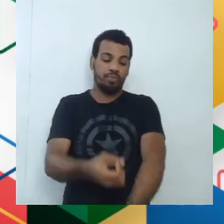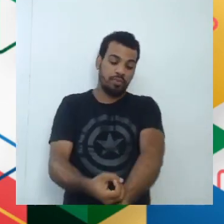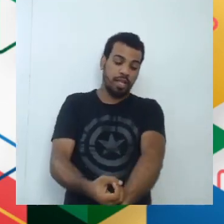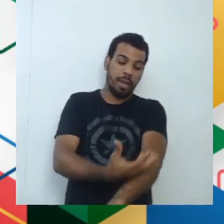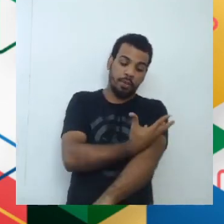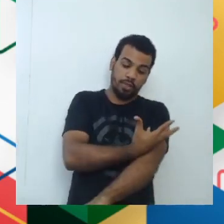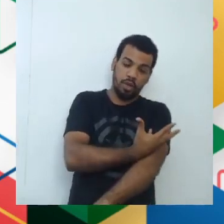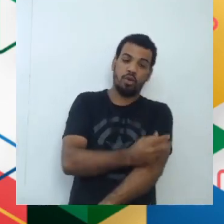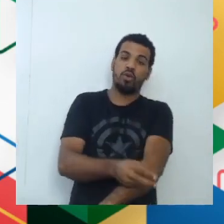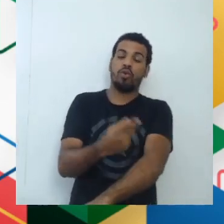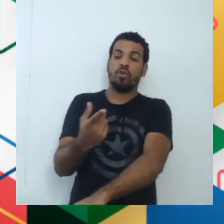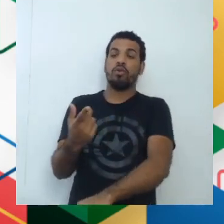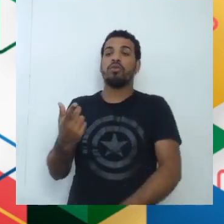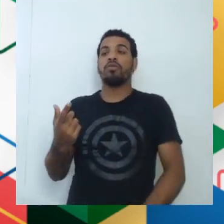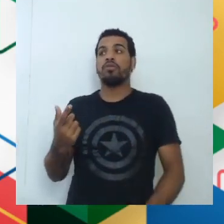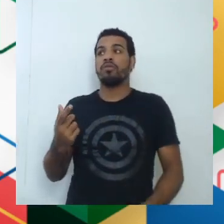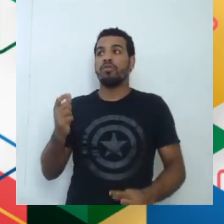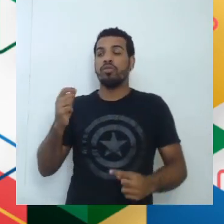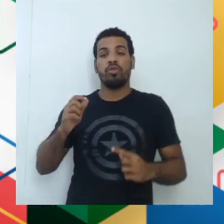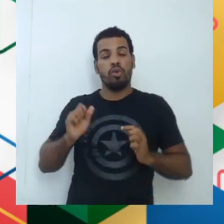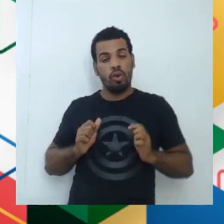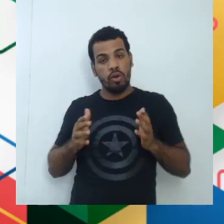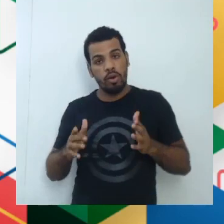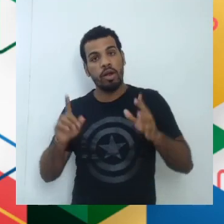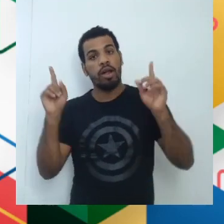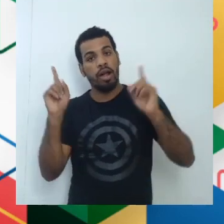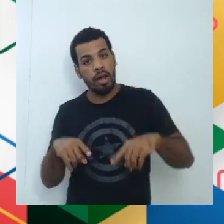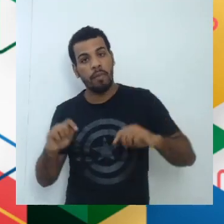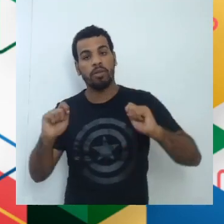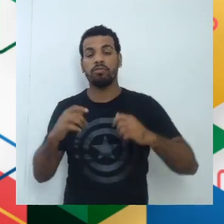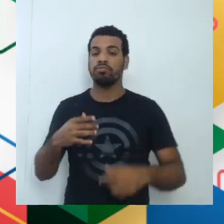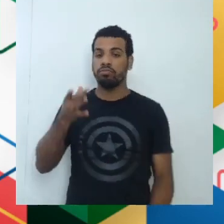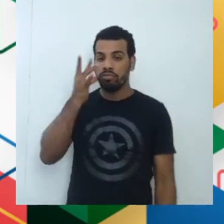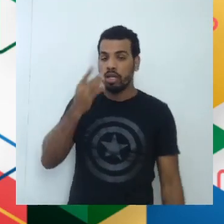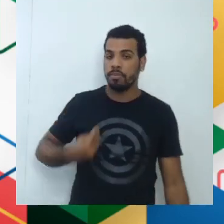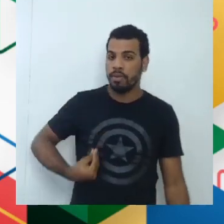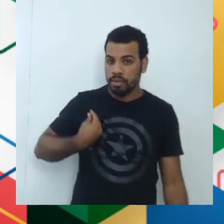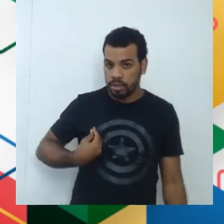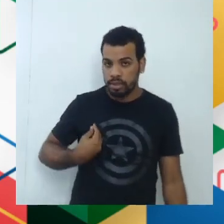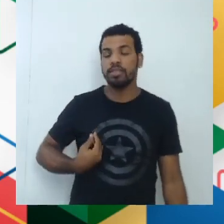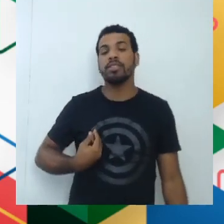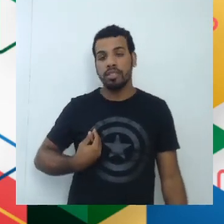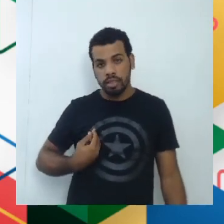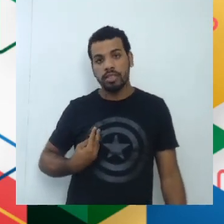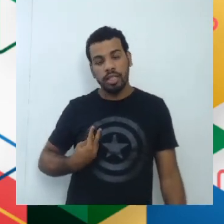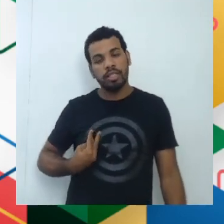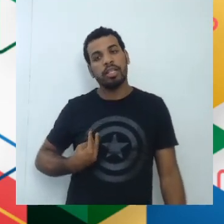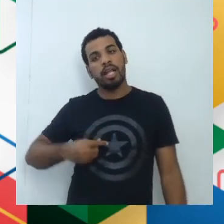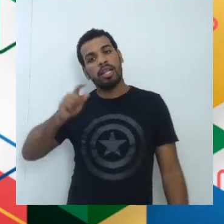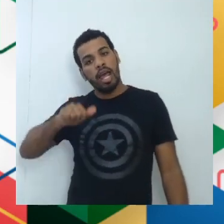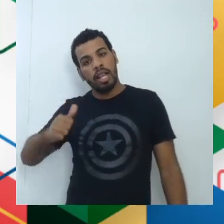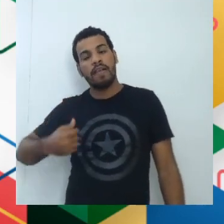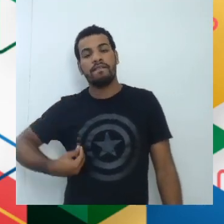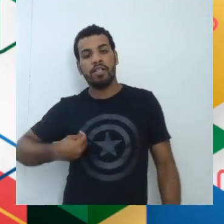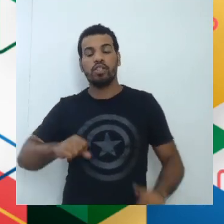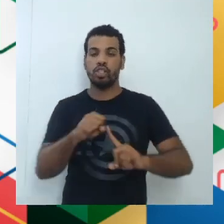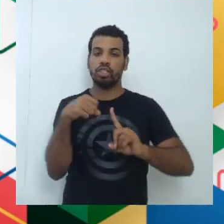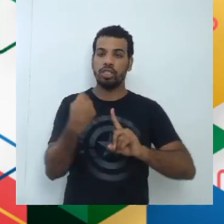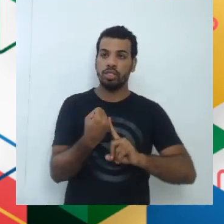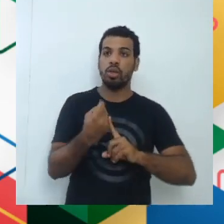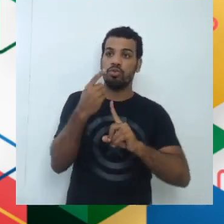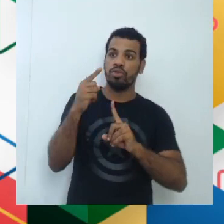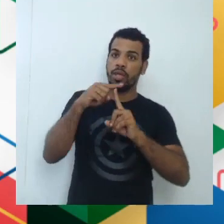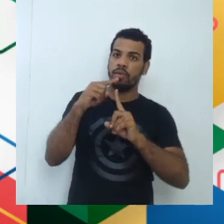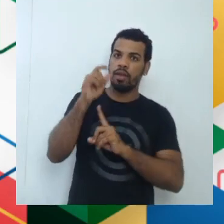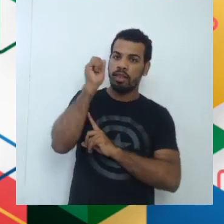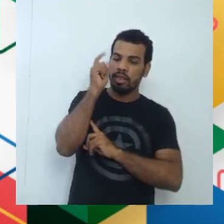emoções, incoerências ou equívocos podem estar presentes e interferir na análise da vida social. A gente falou que os tipos ideais